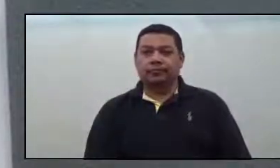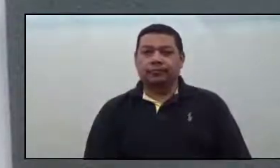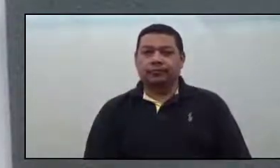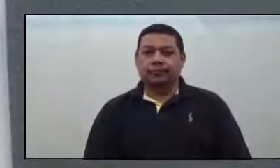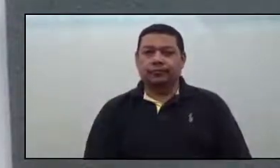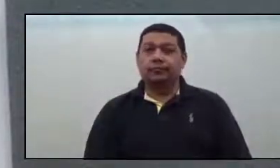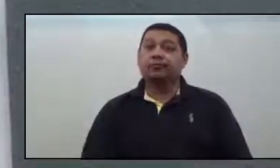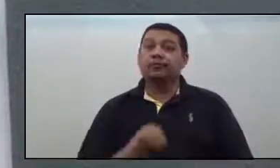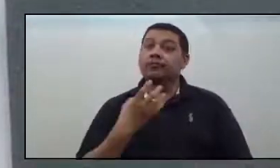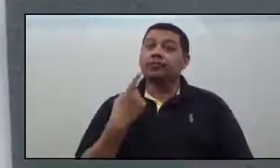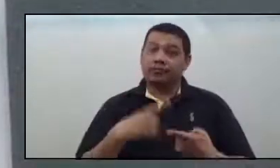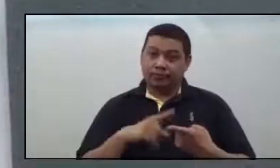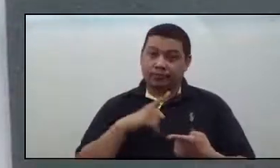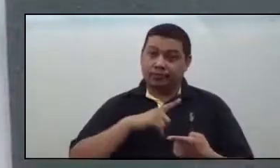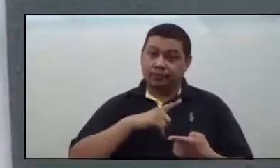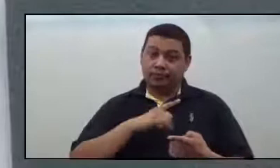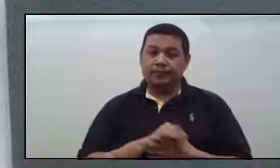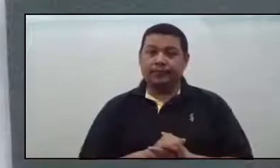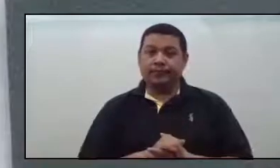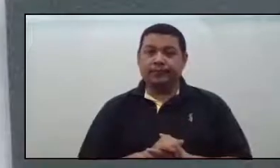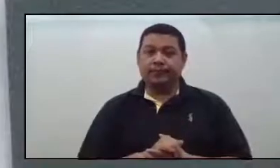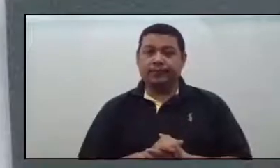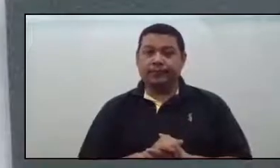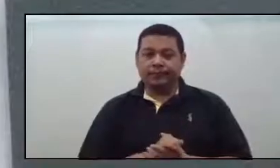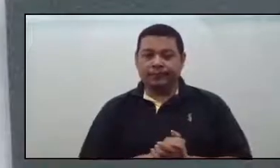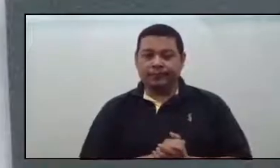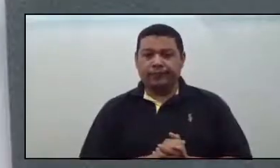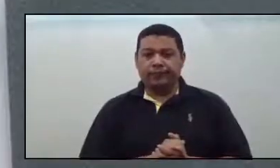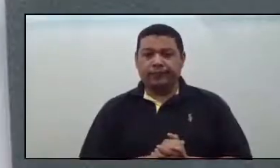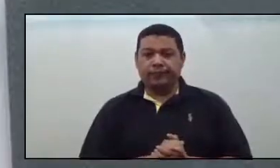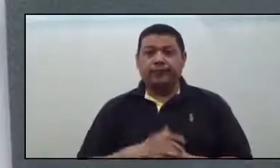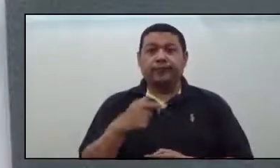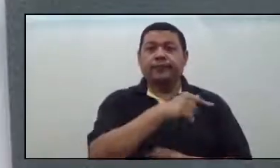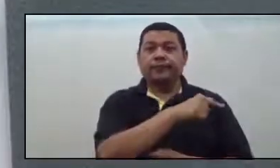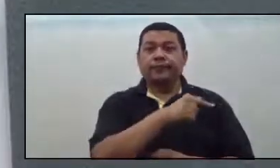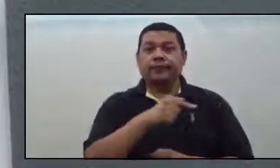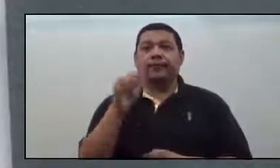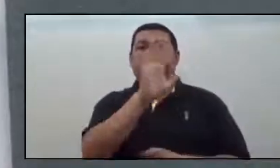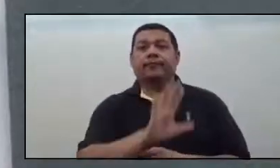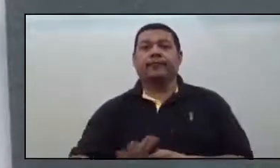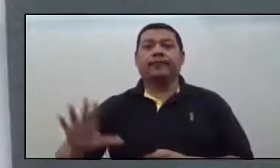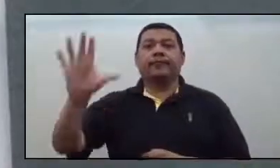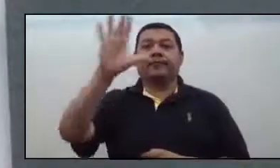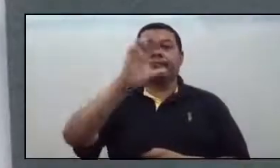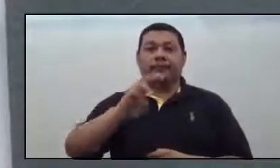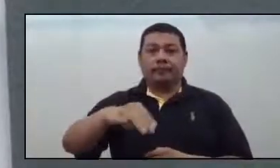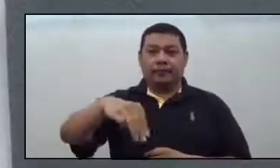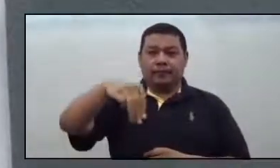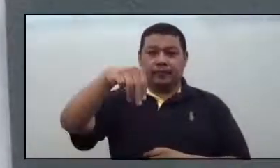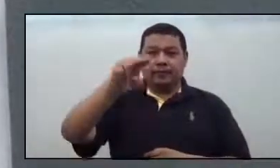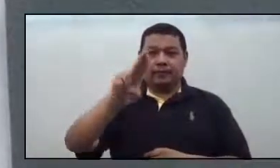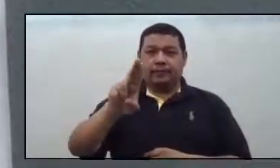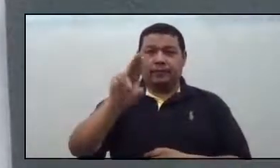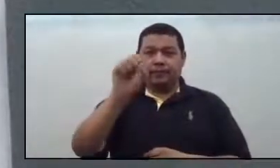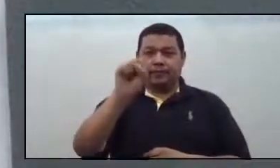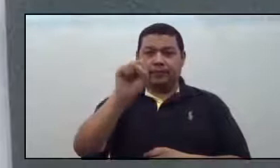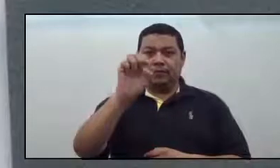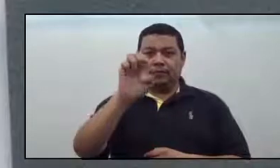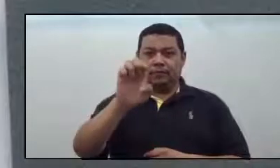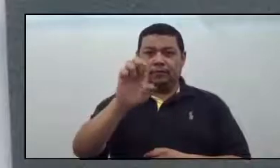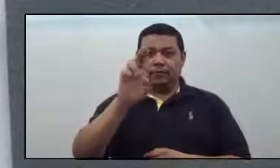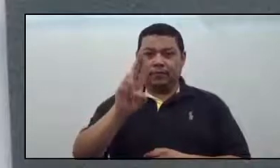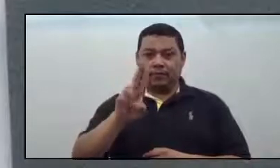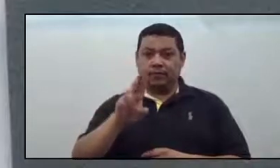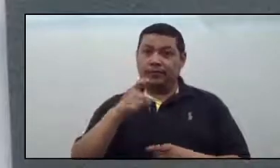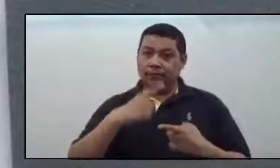evento realizado por ocasião da Semana Nacional dos Museus, onde Cacoal teve a oportunidade